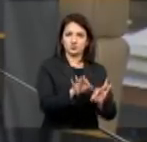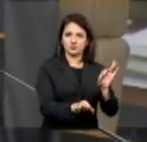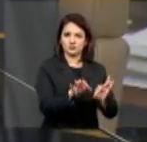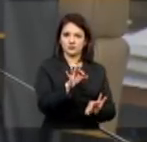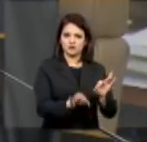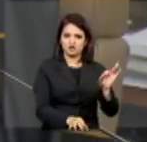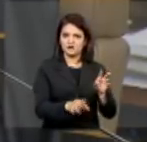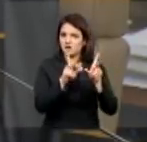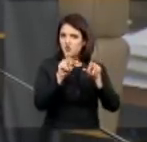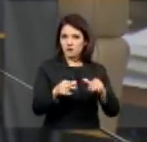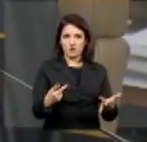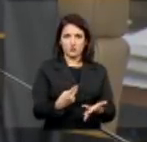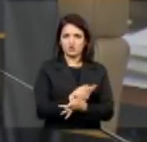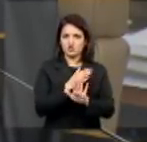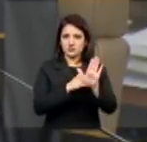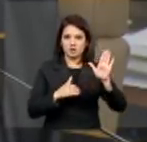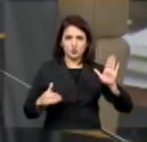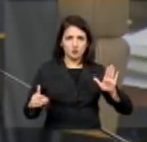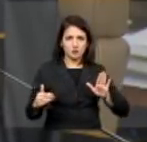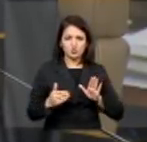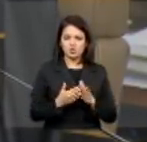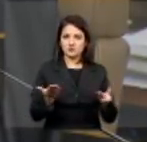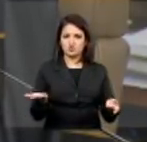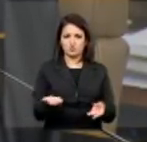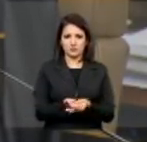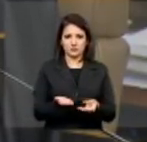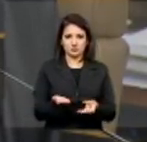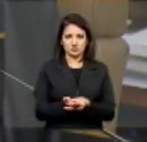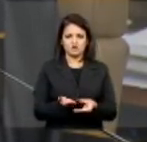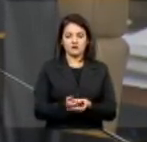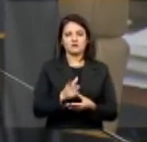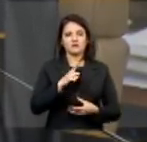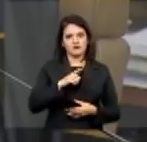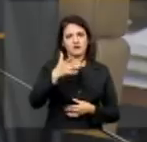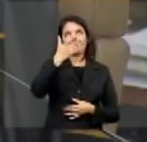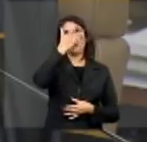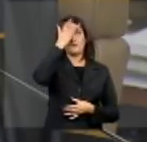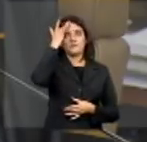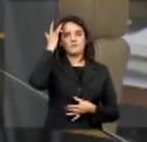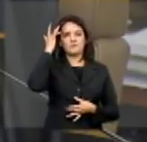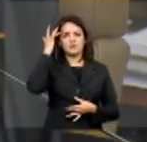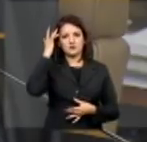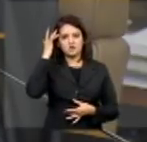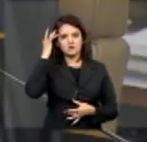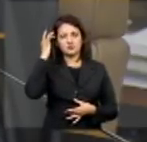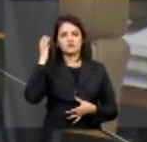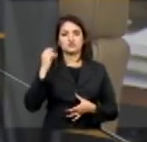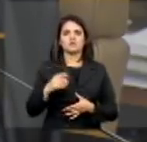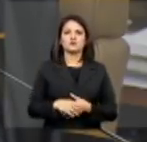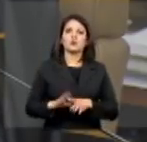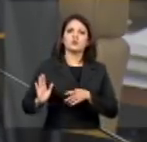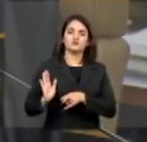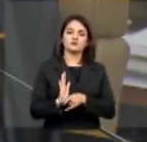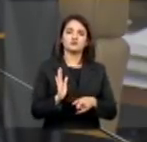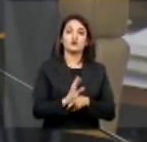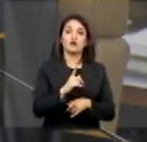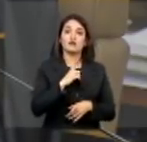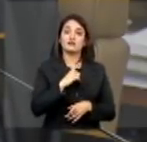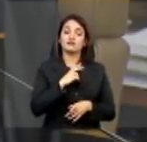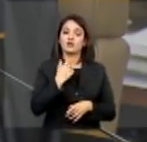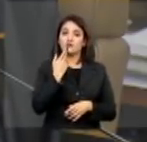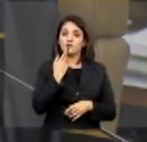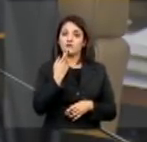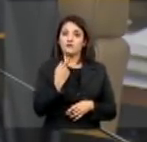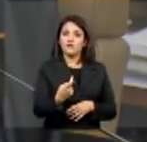todos os assaltos envolvendo colaboradores em que é esta magistrada judicou ouvir argumentos buscando